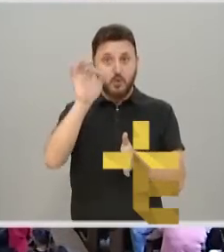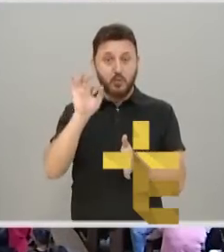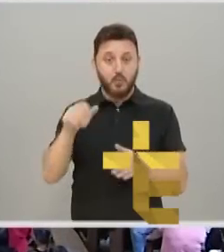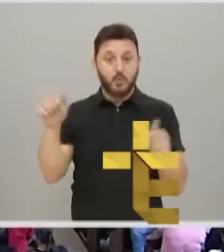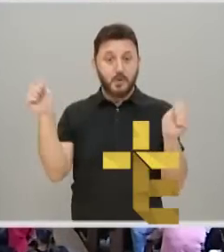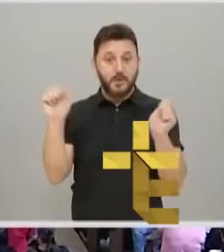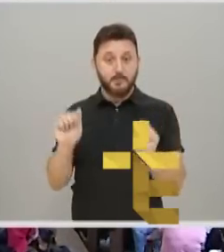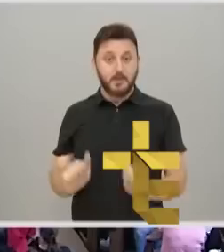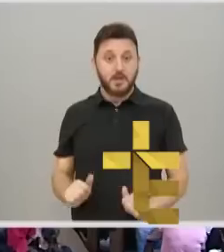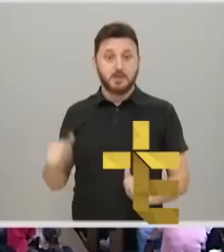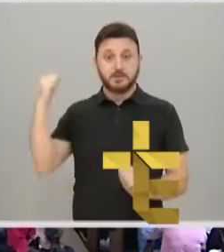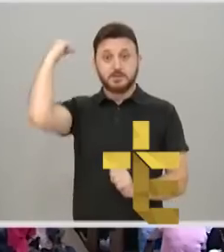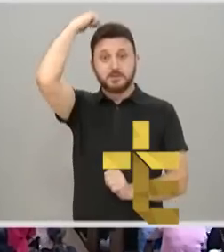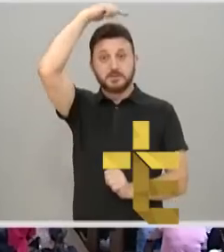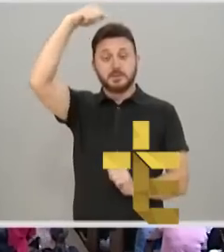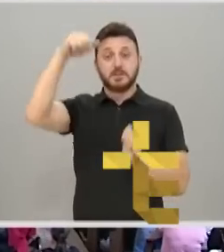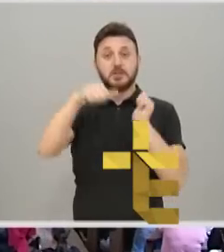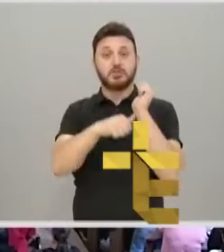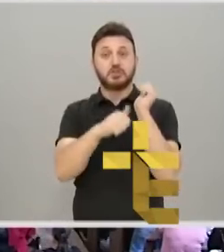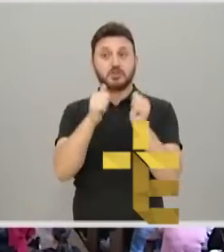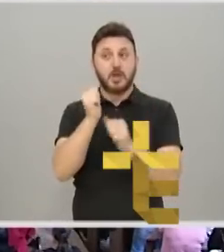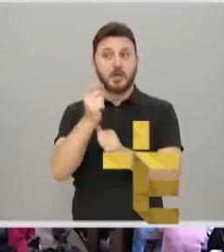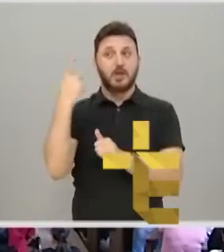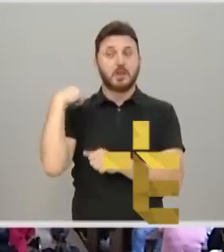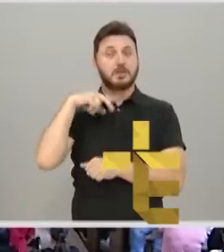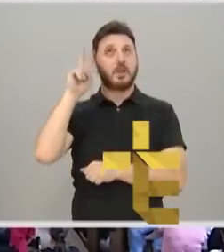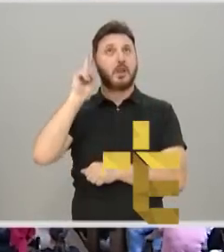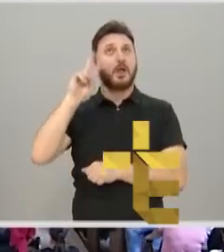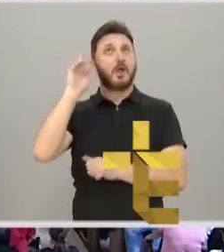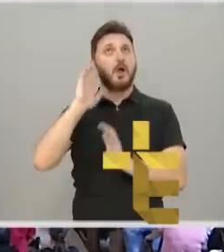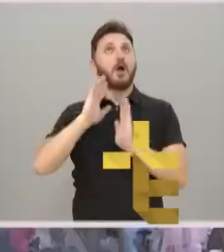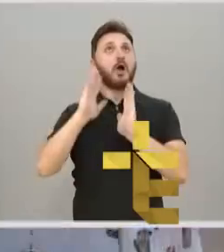chagas, dolorosas,